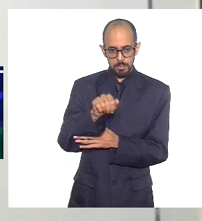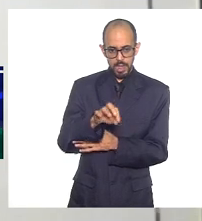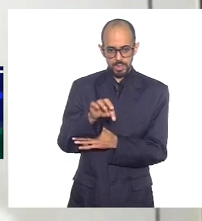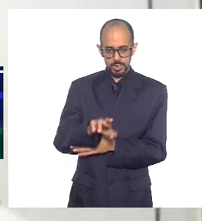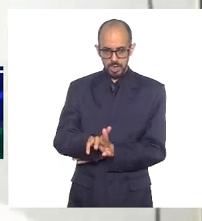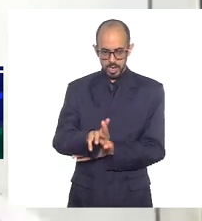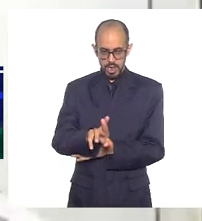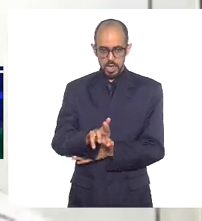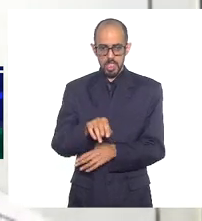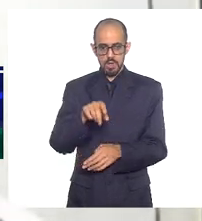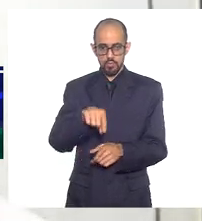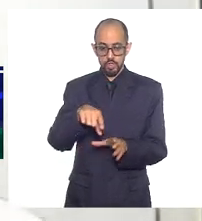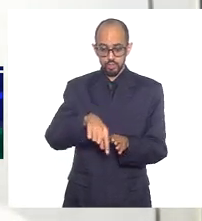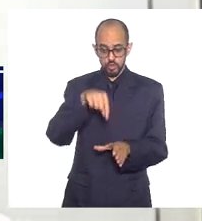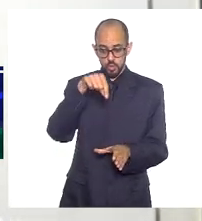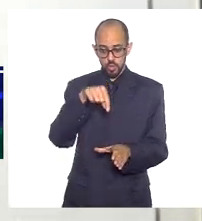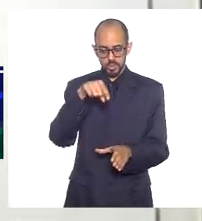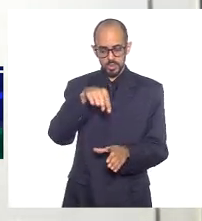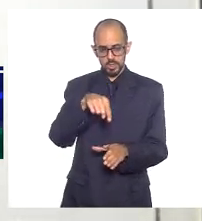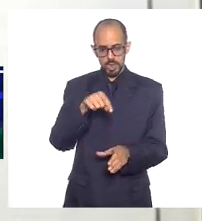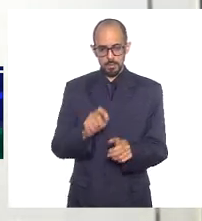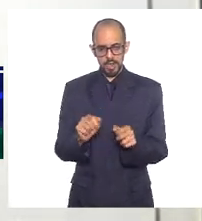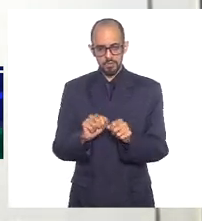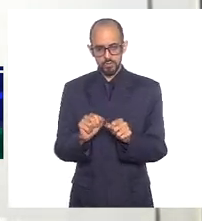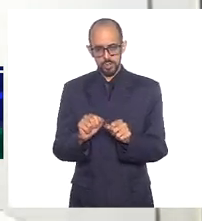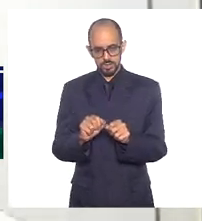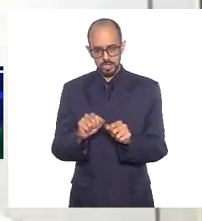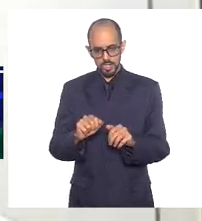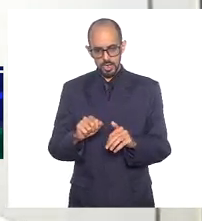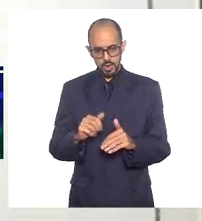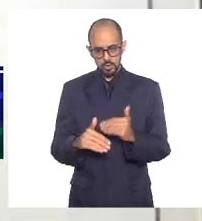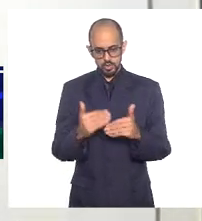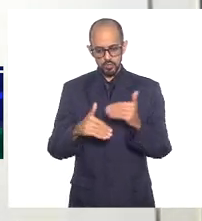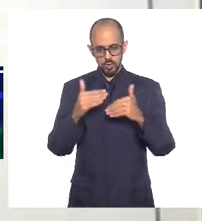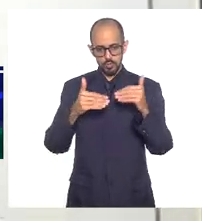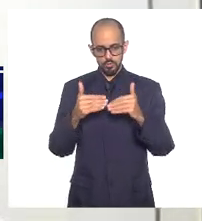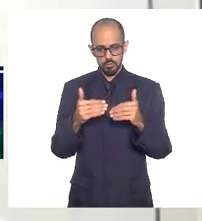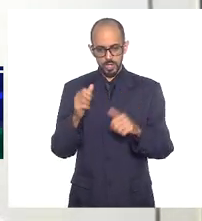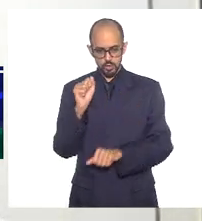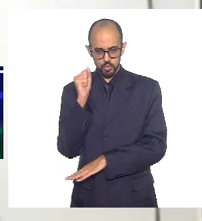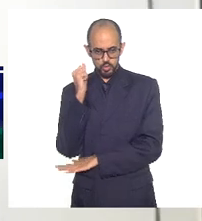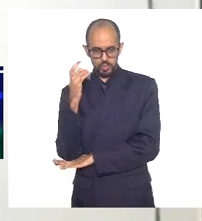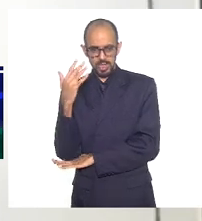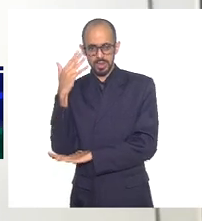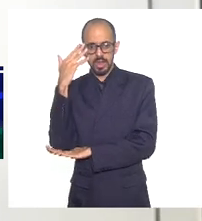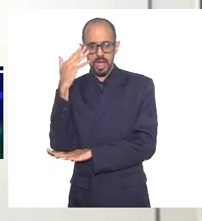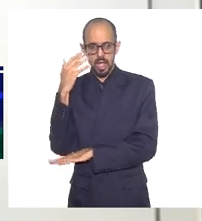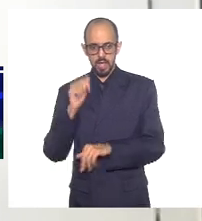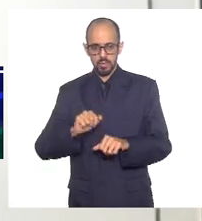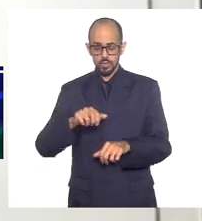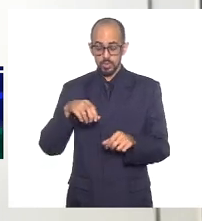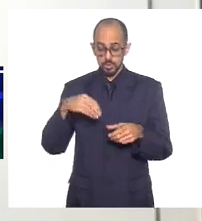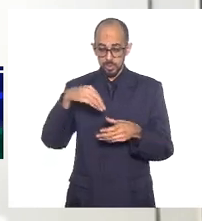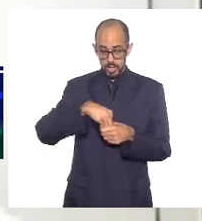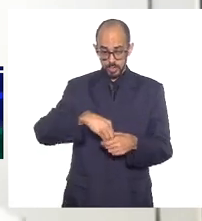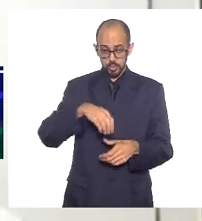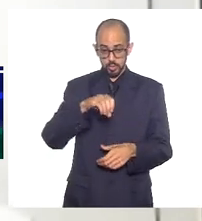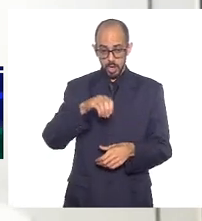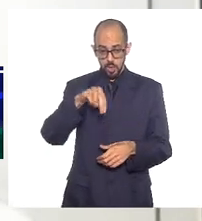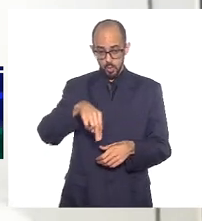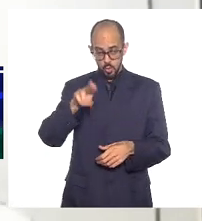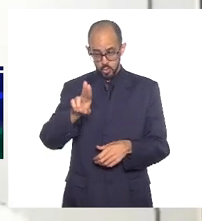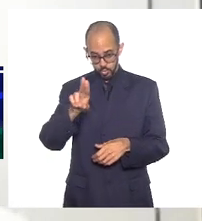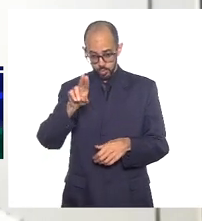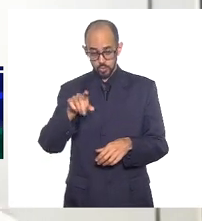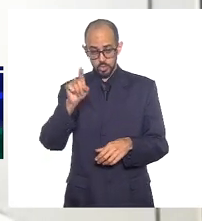para a implementação dos objetivos de desenvolvimento sustentável estabelecido pelas organizações das Nações Unidas que